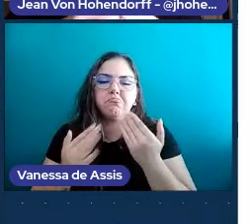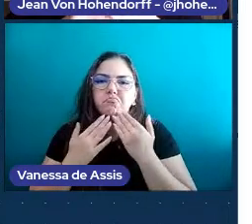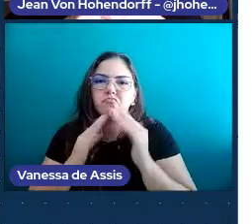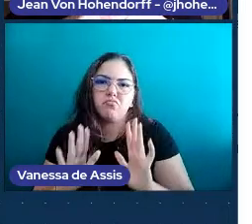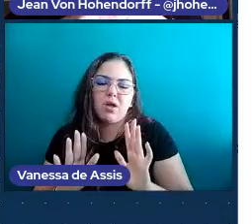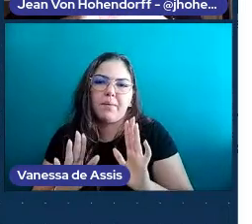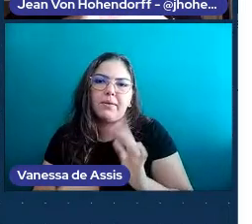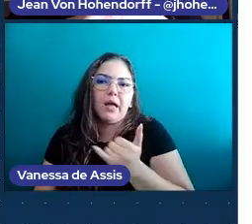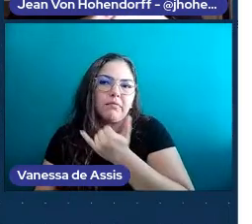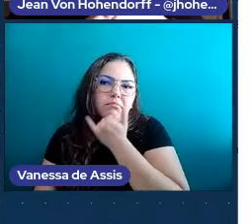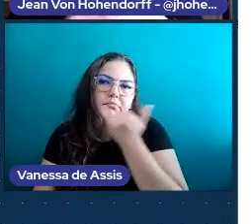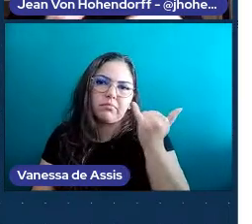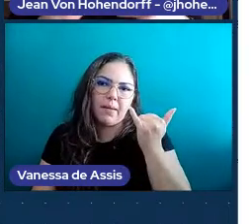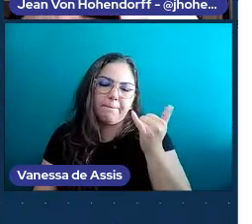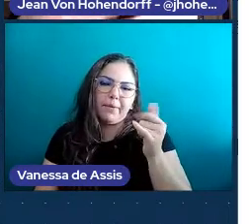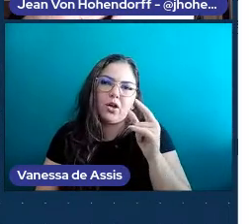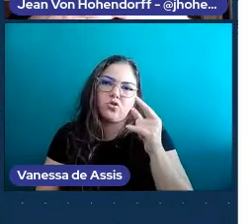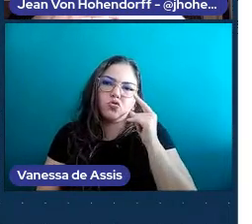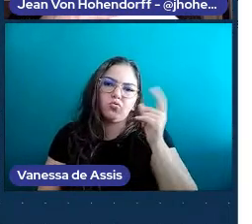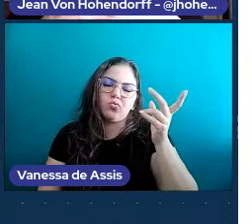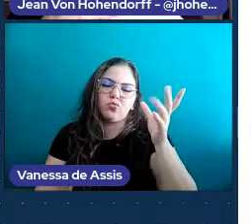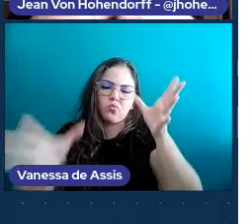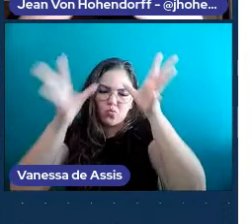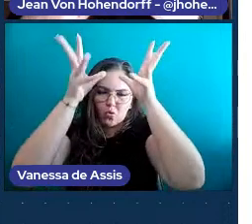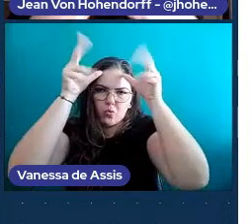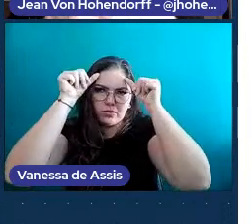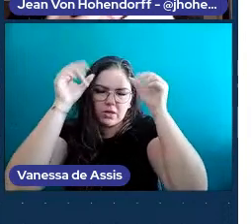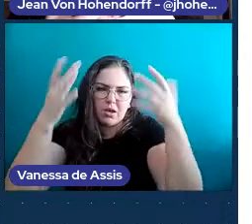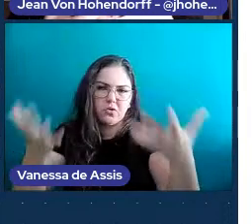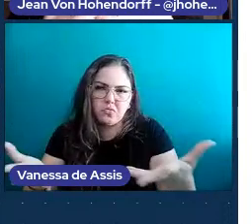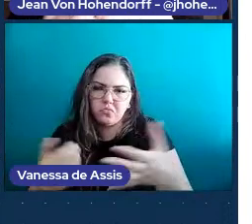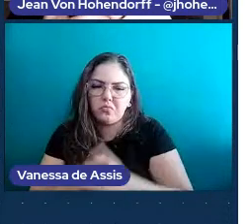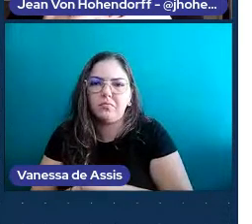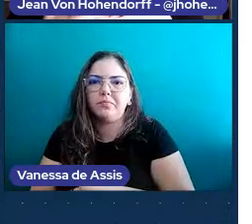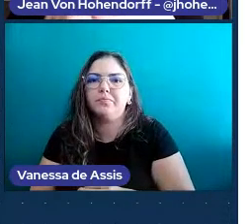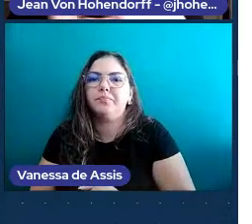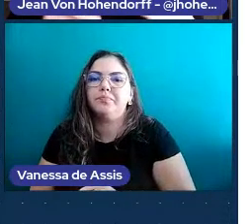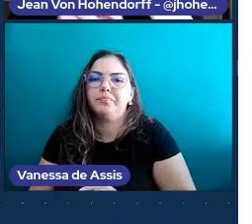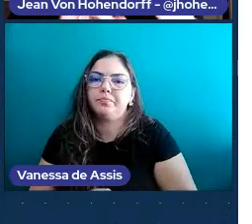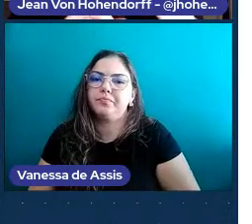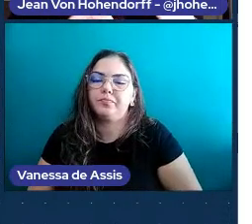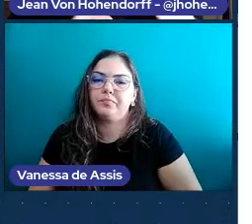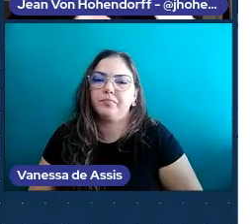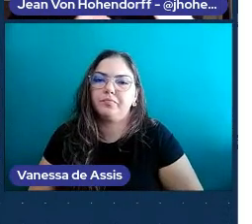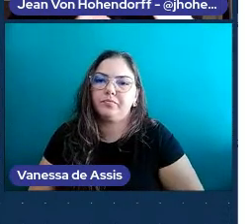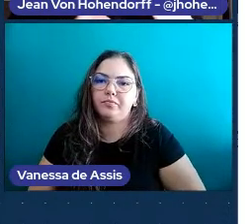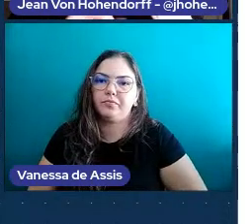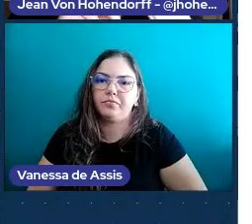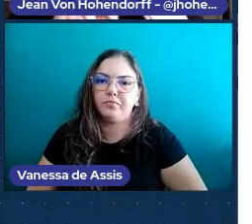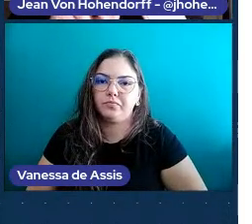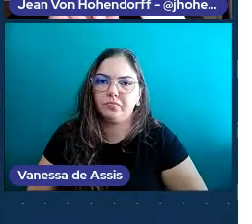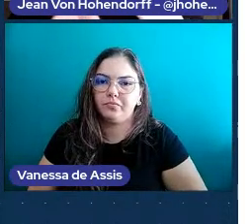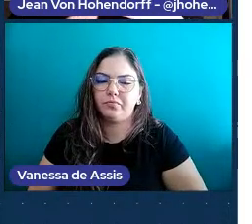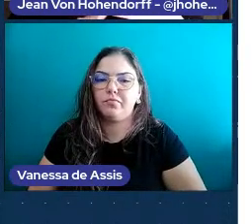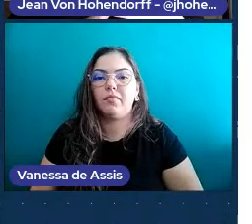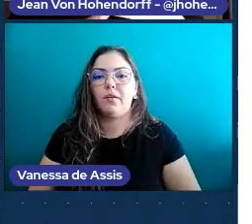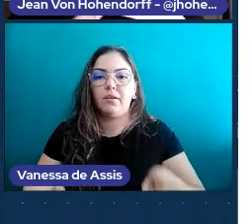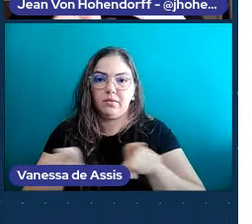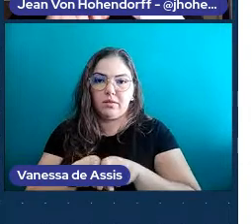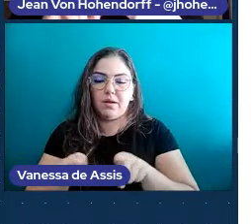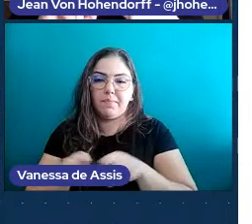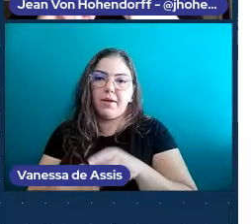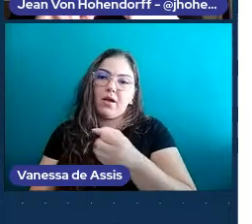para análise do comitê. E o número de participantes vai depender da qualidade das entrevistas, da duração